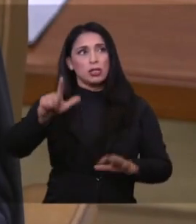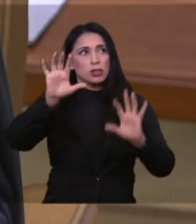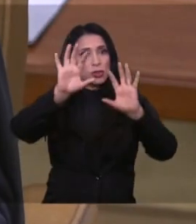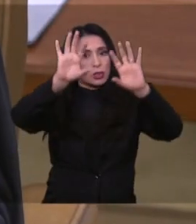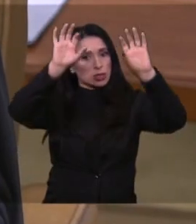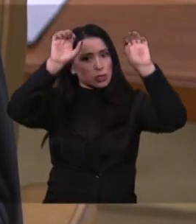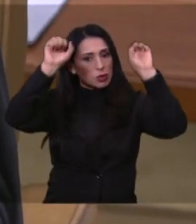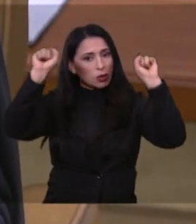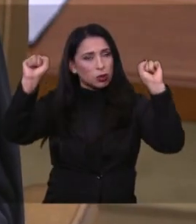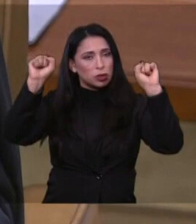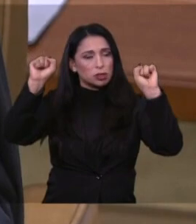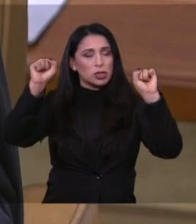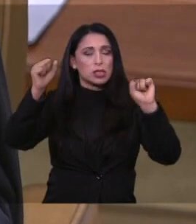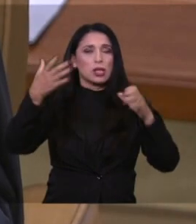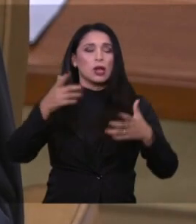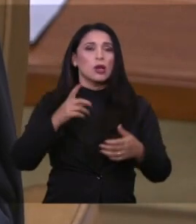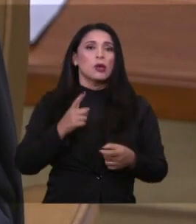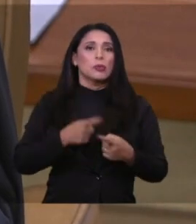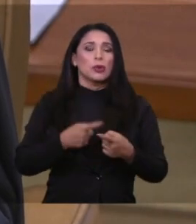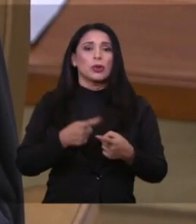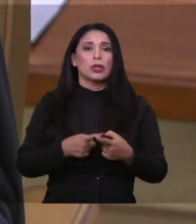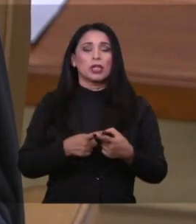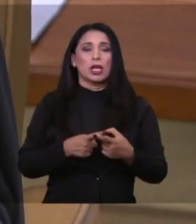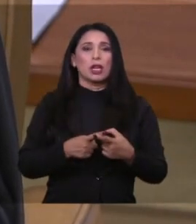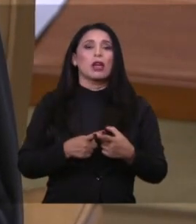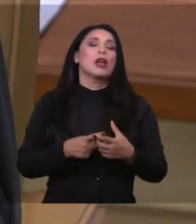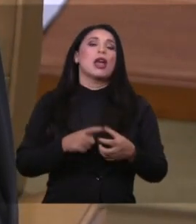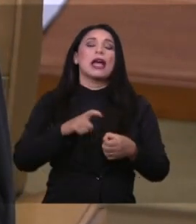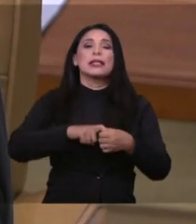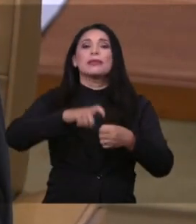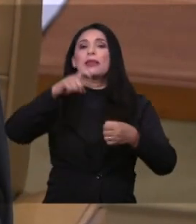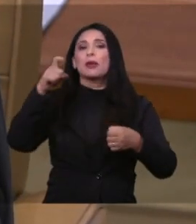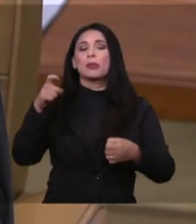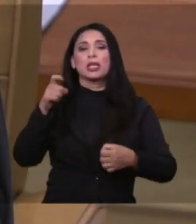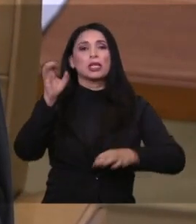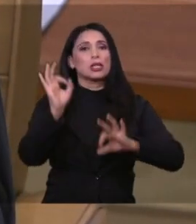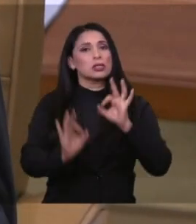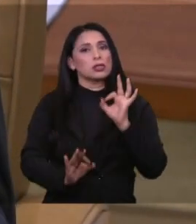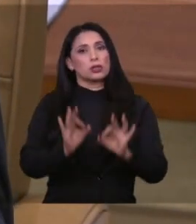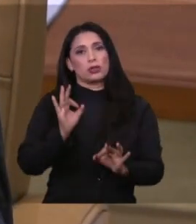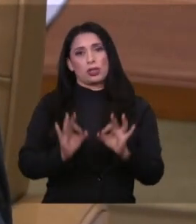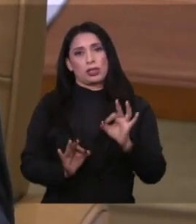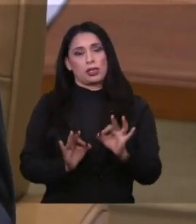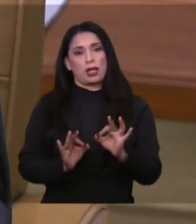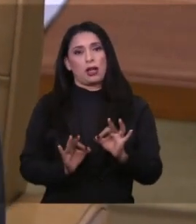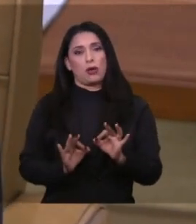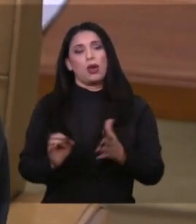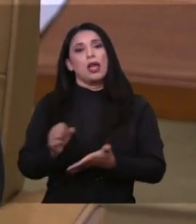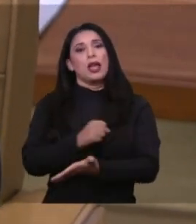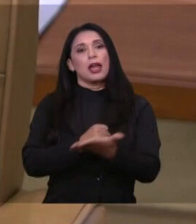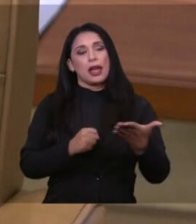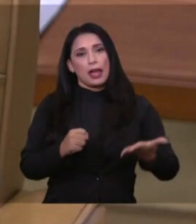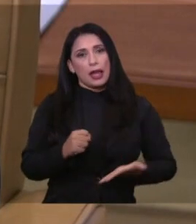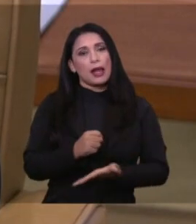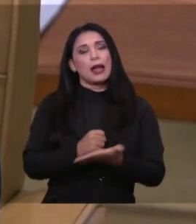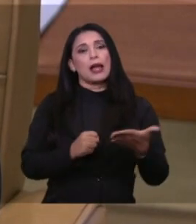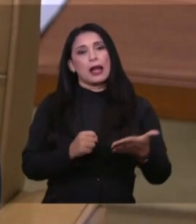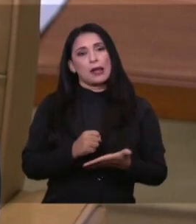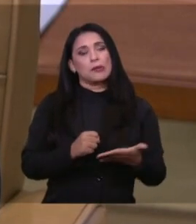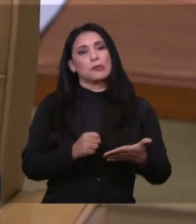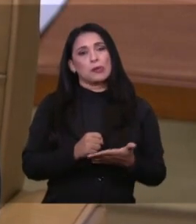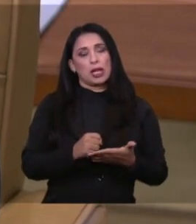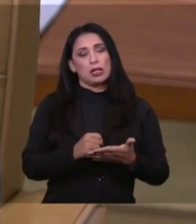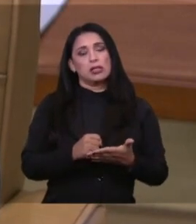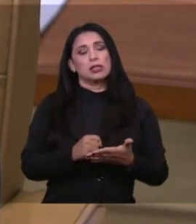uma vez que a independência judicial é o fundamento básico do Estado